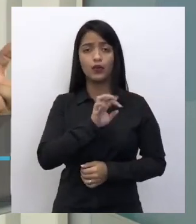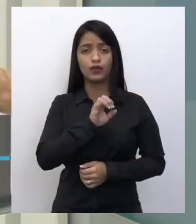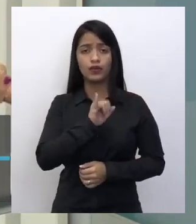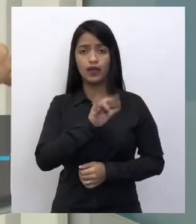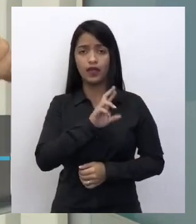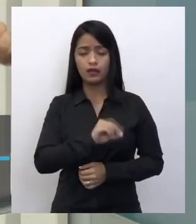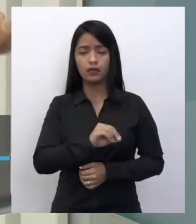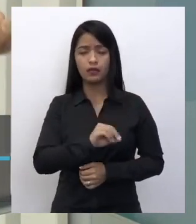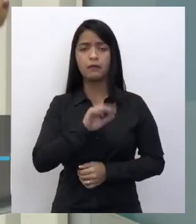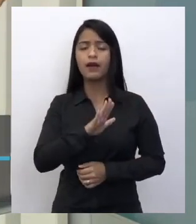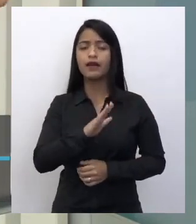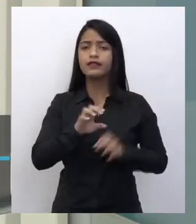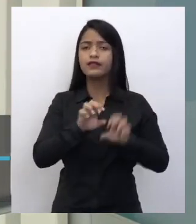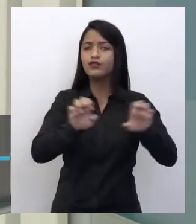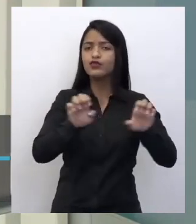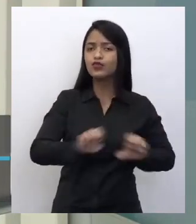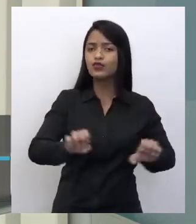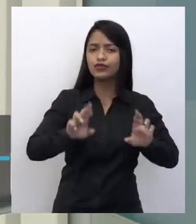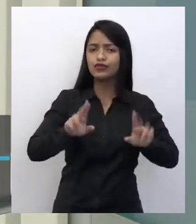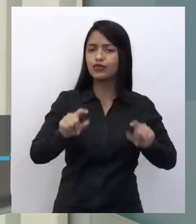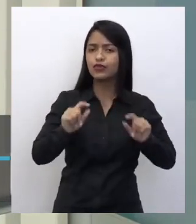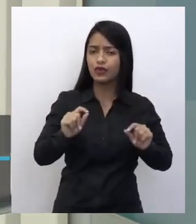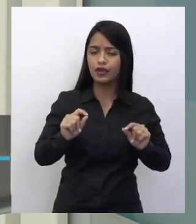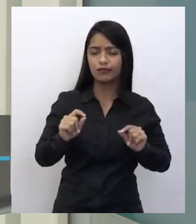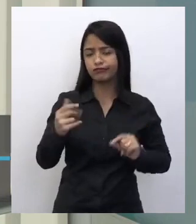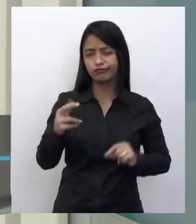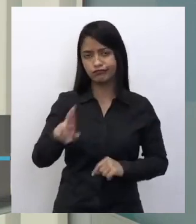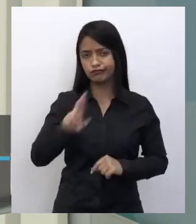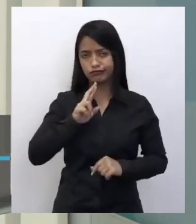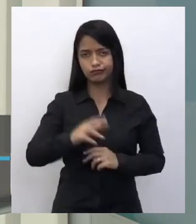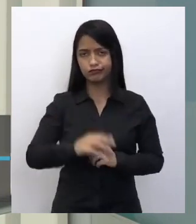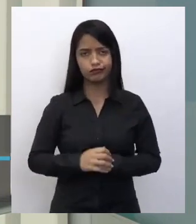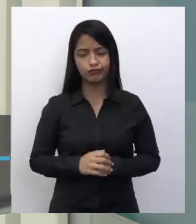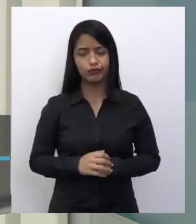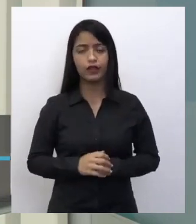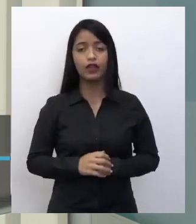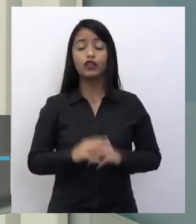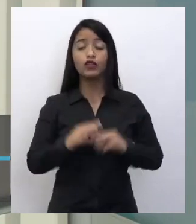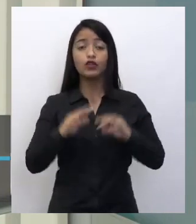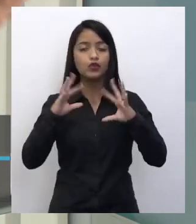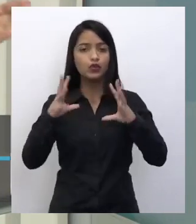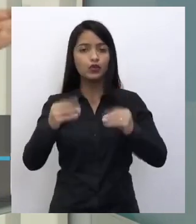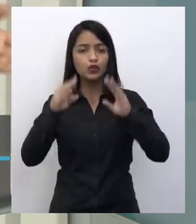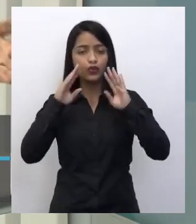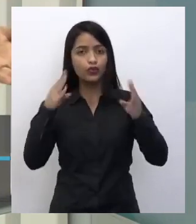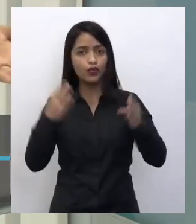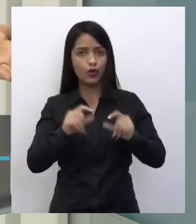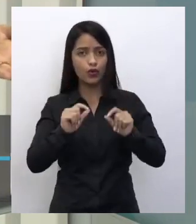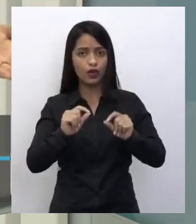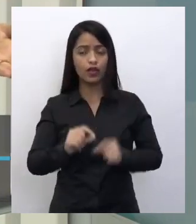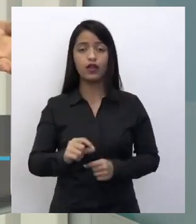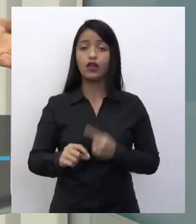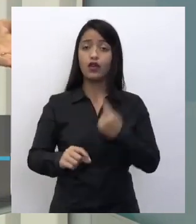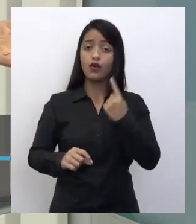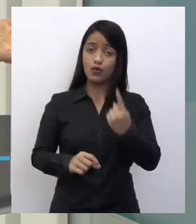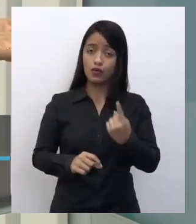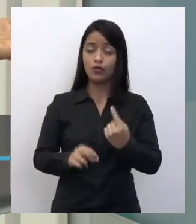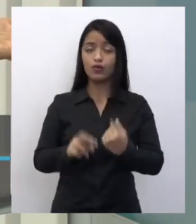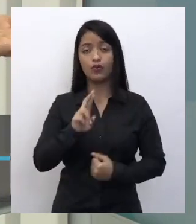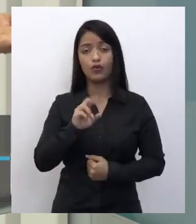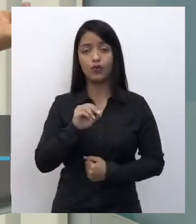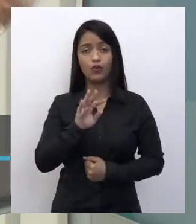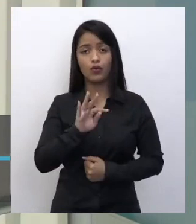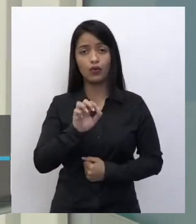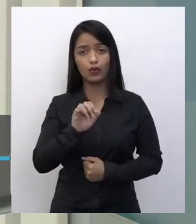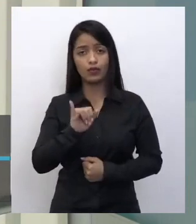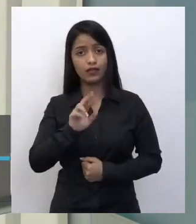qual que era a estrutura. Estrutural, né? Todos estão focando assim, olha só. Que um dos dois é roteiro. Aí o Iago